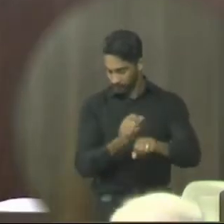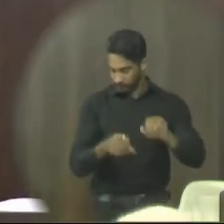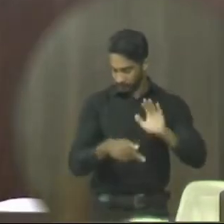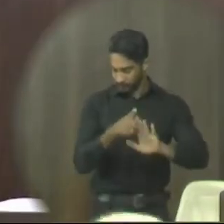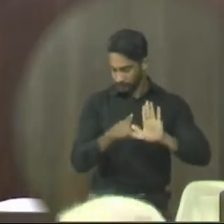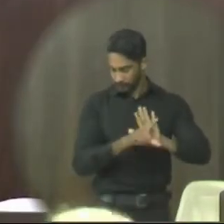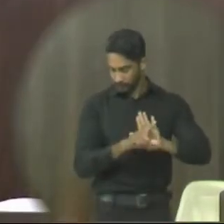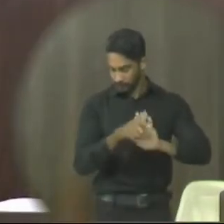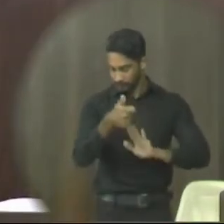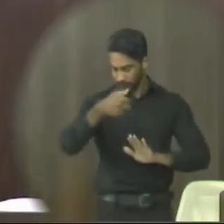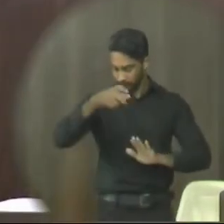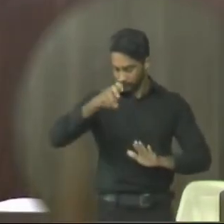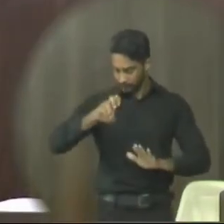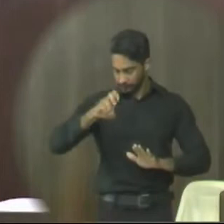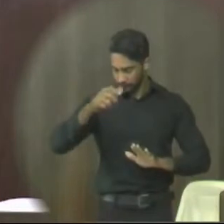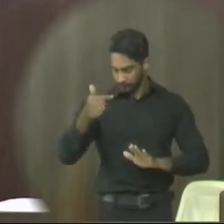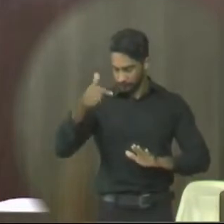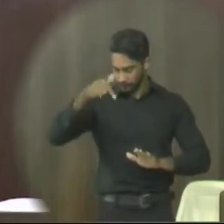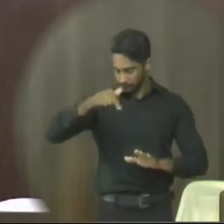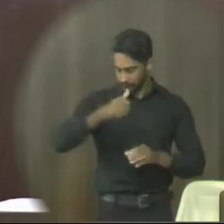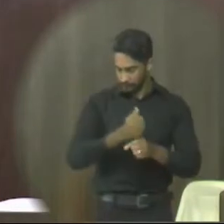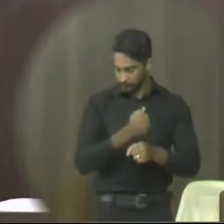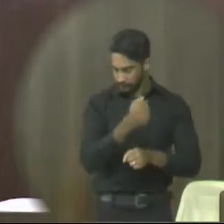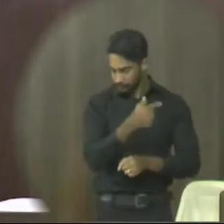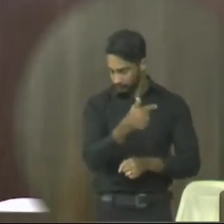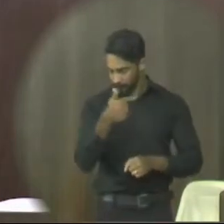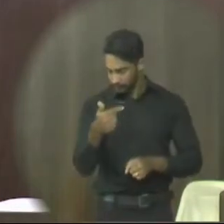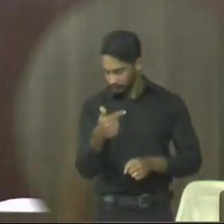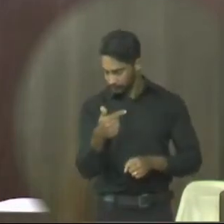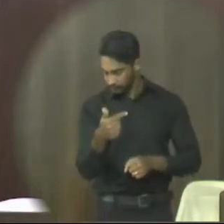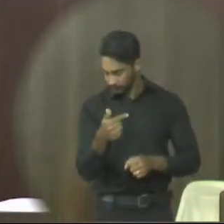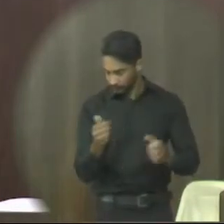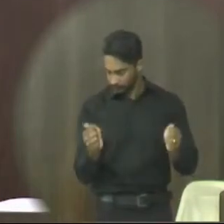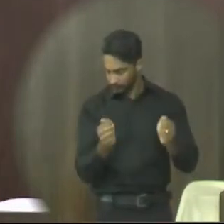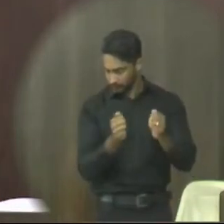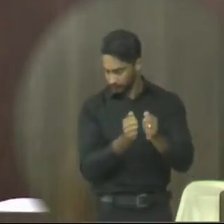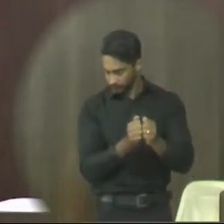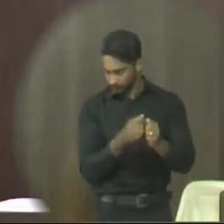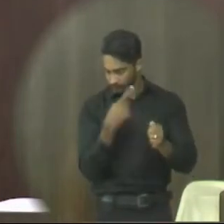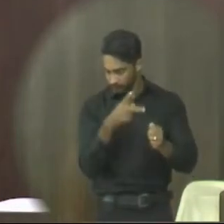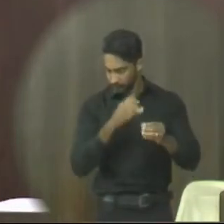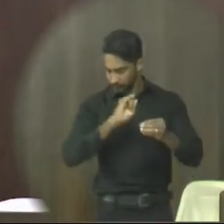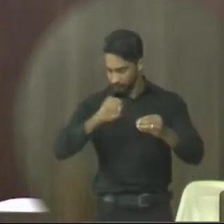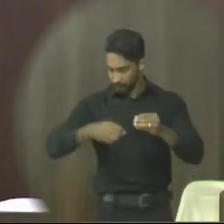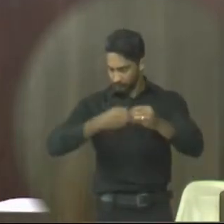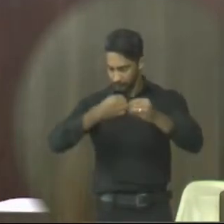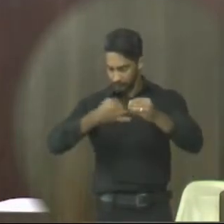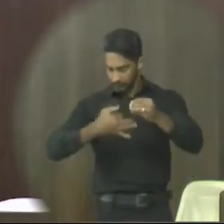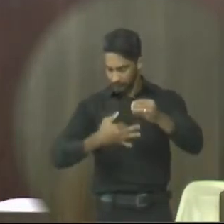de lei 015 e 017/2022, juntamente com suas justificativas.